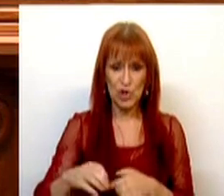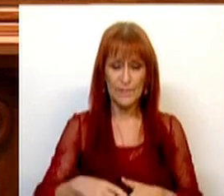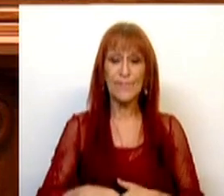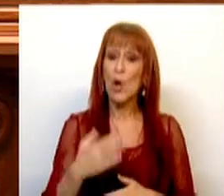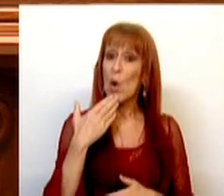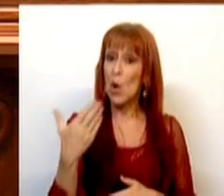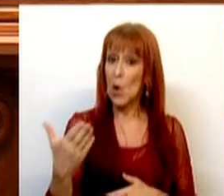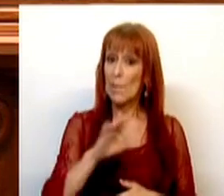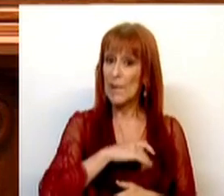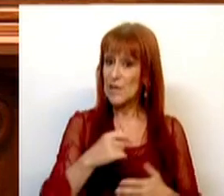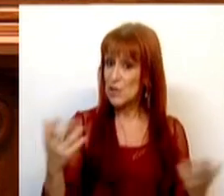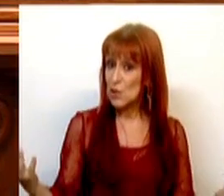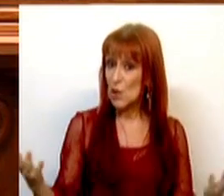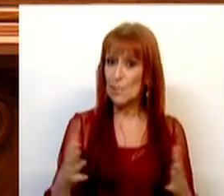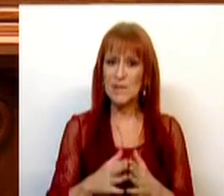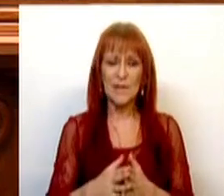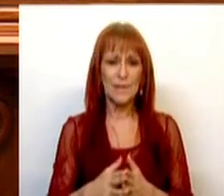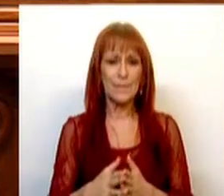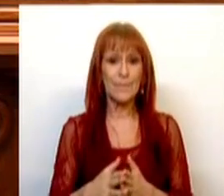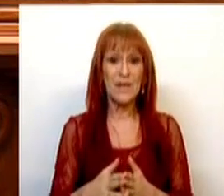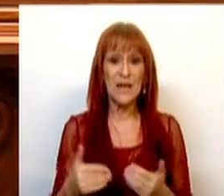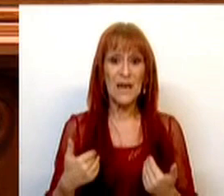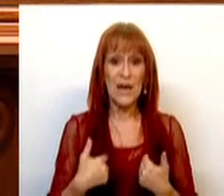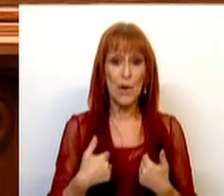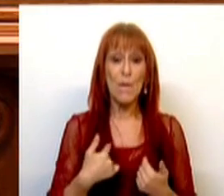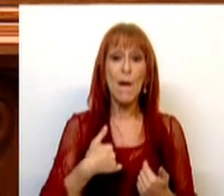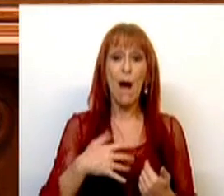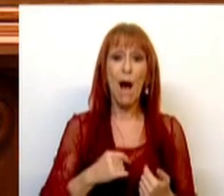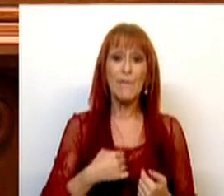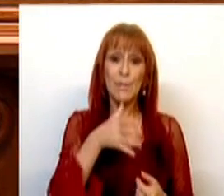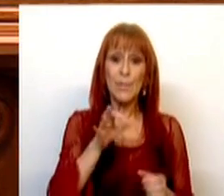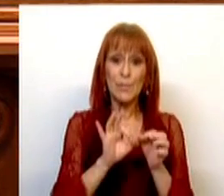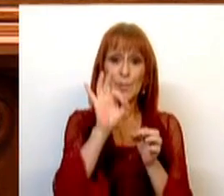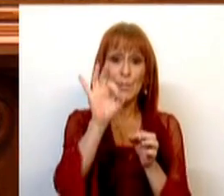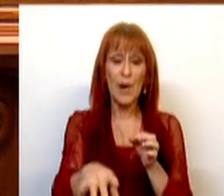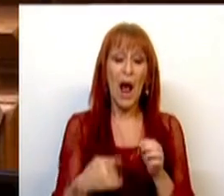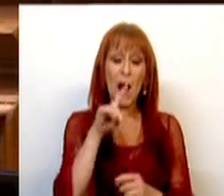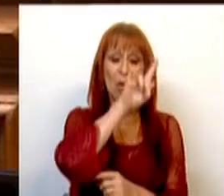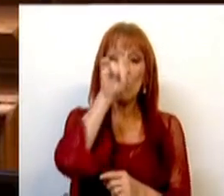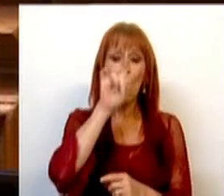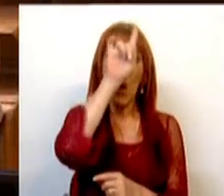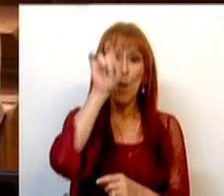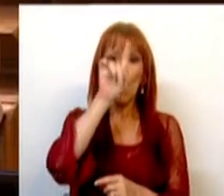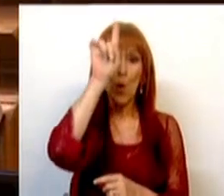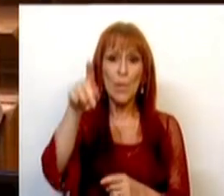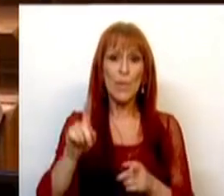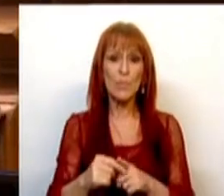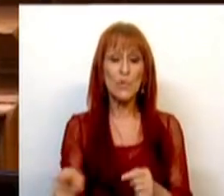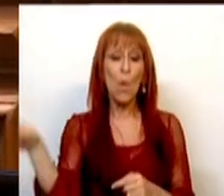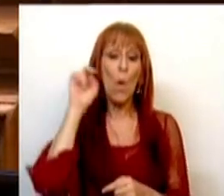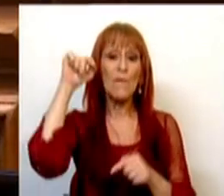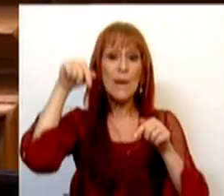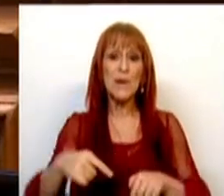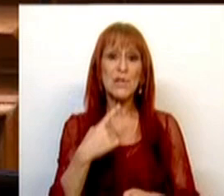Presidente. Muito obrigada, Sr. Presidente. Eu gostaria de comentar algumas questões, de facto, que aqui ouvimos